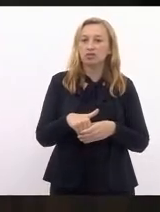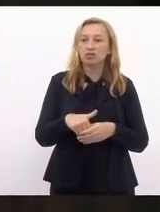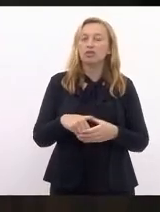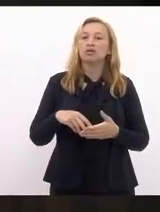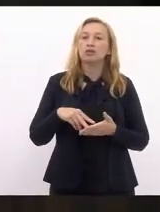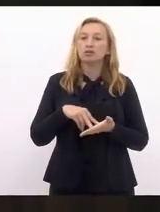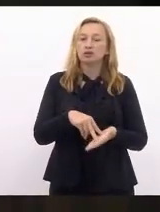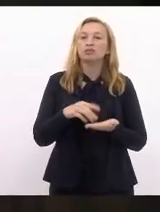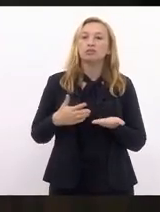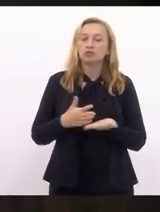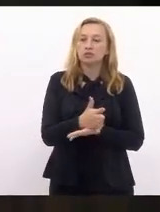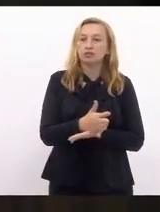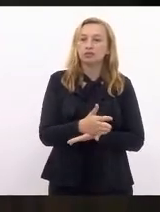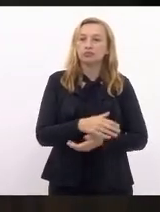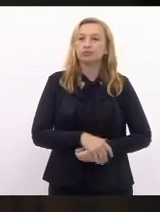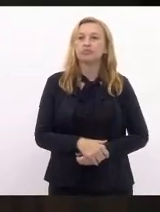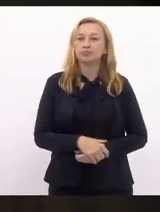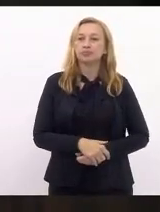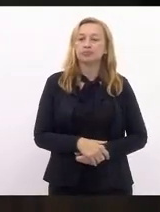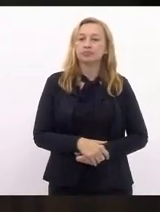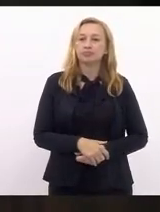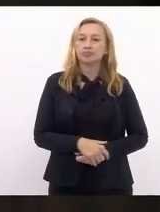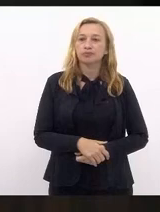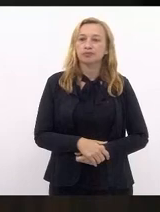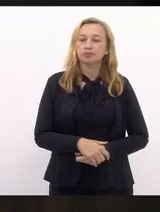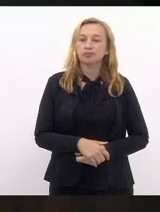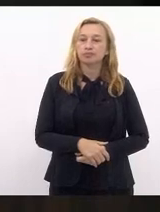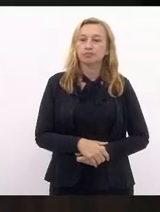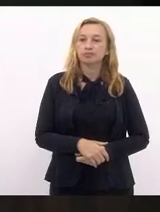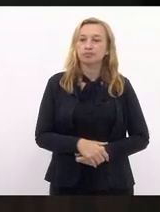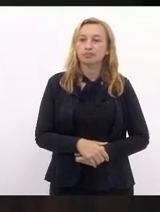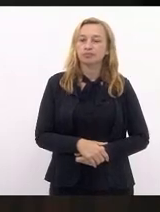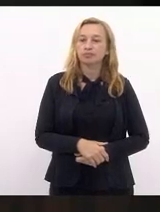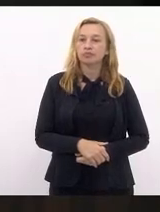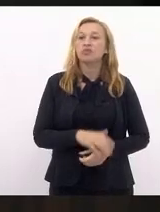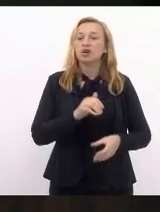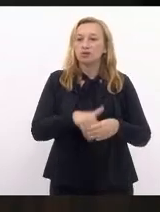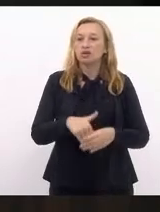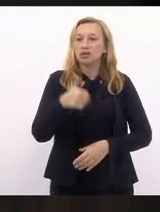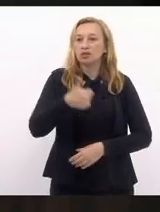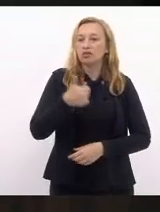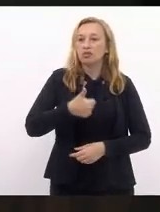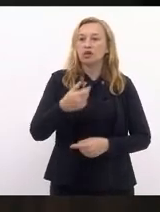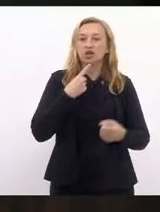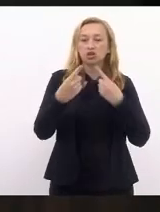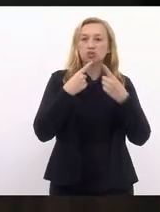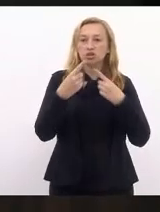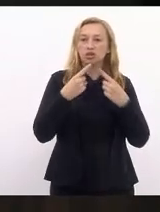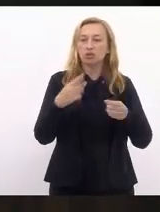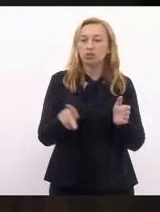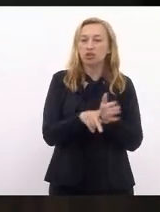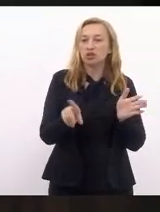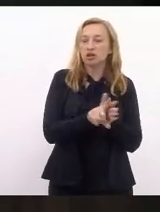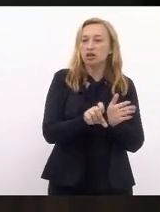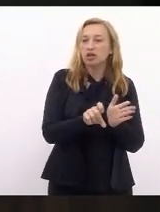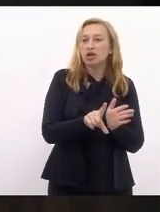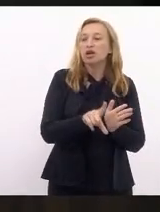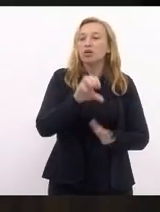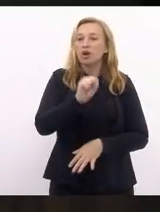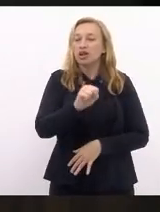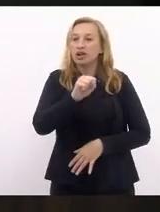seus que aprova resolução aprovada vai autógrafo E aí votação em primeira discussão projeto de lei